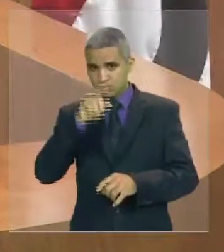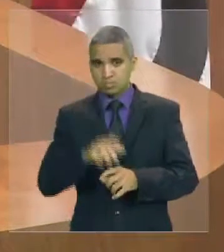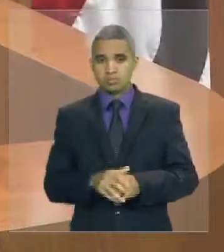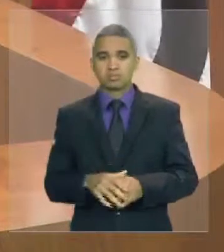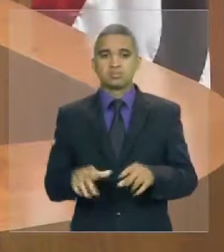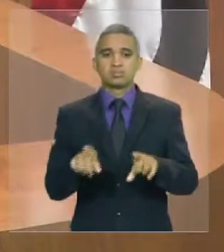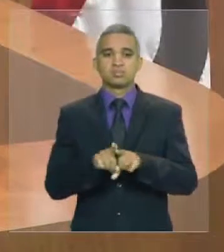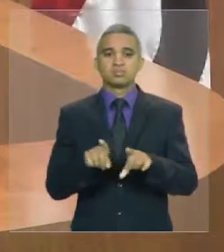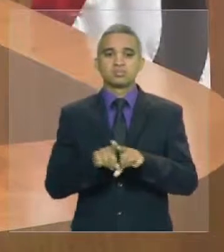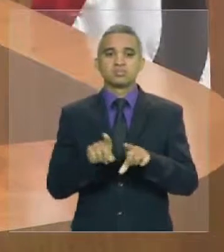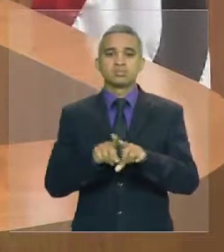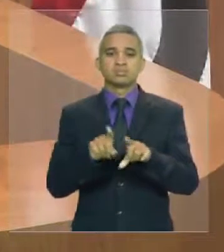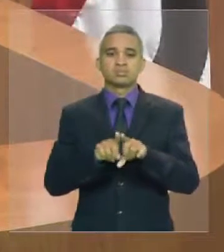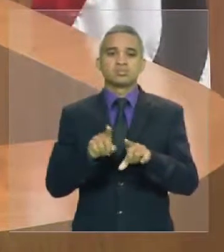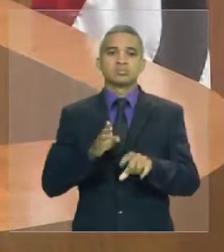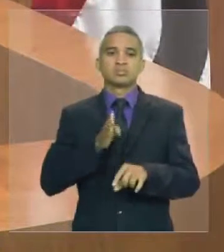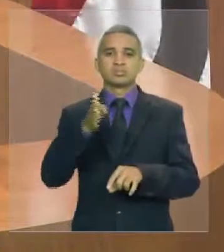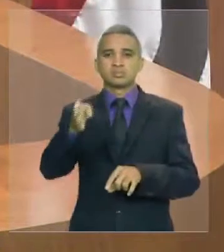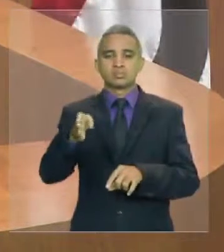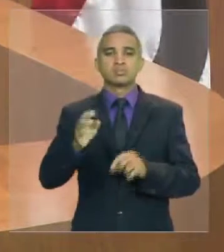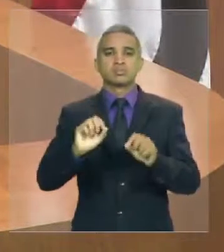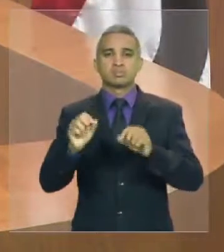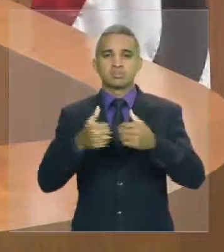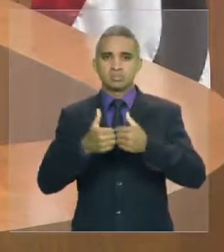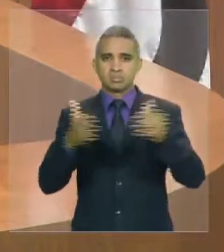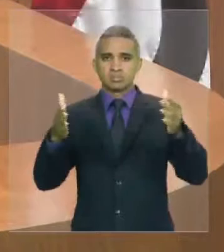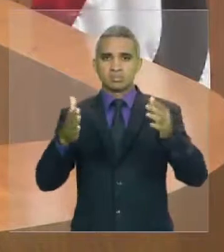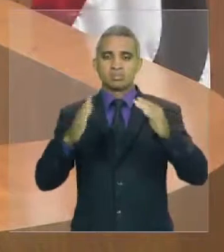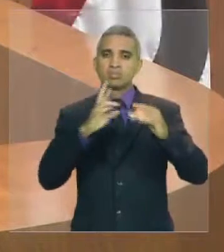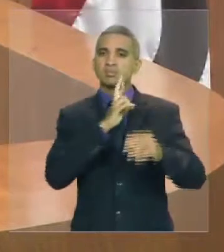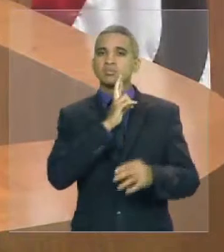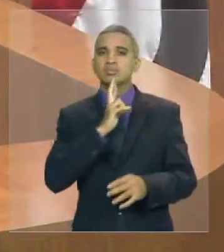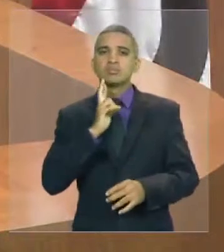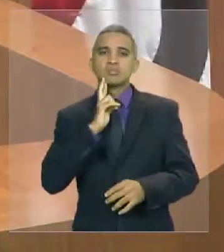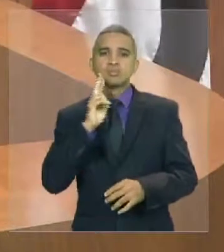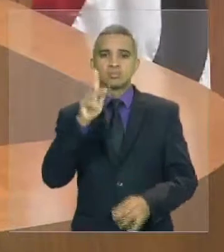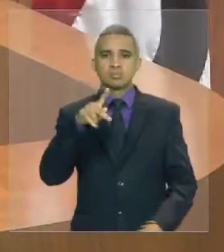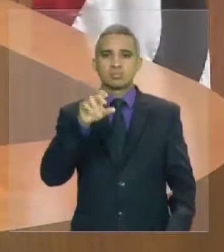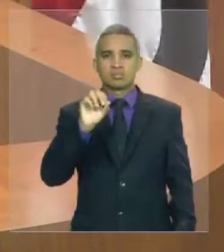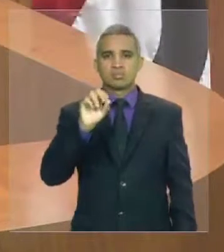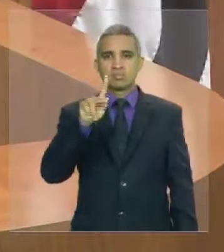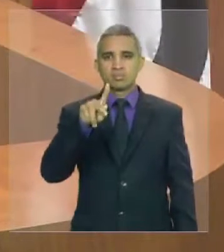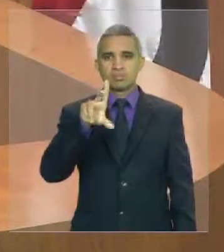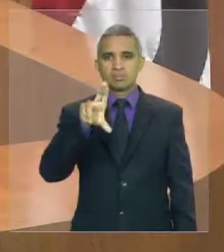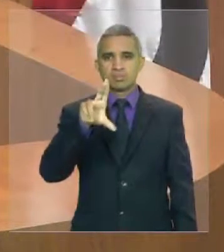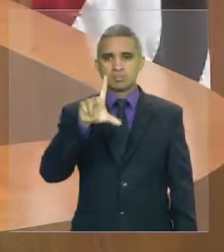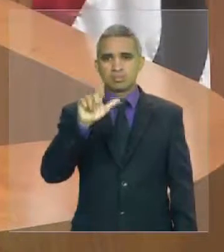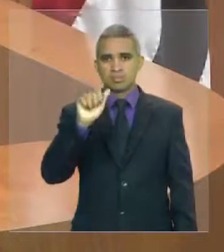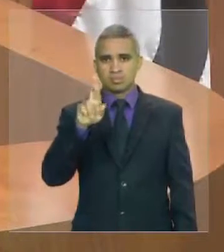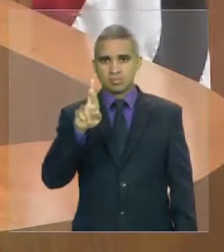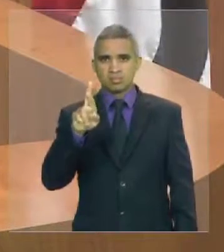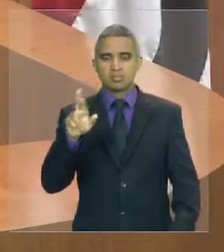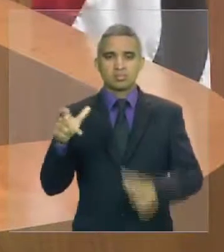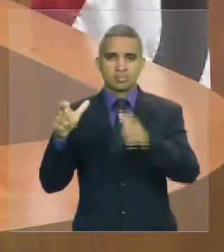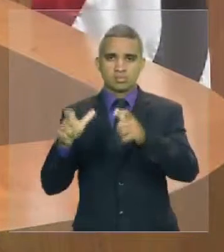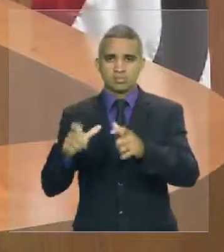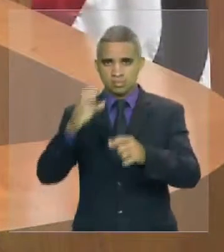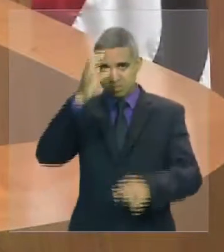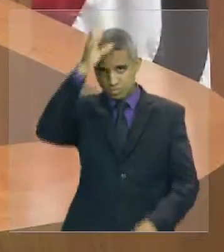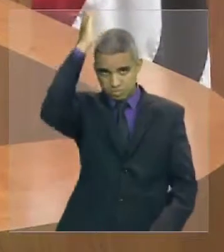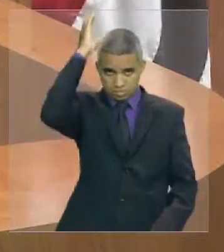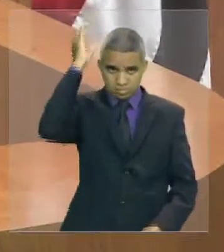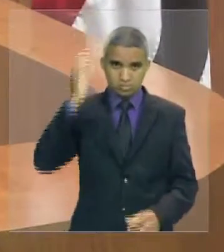a inauguração do restaurante popular de Chapadinha, onde ali muita